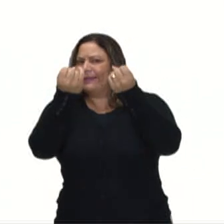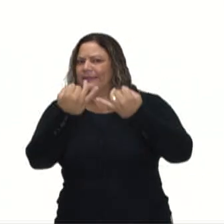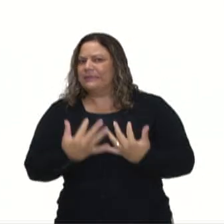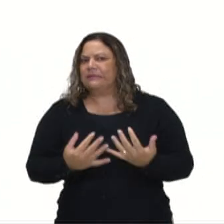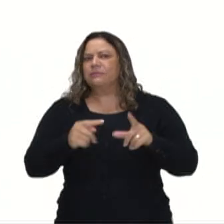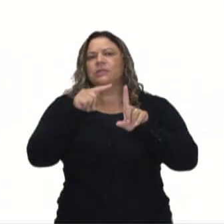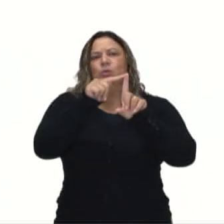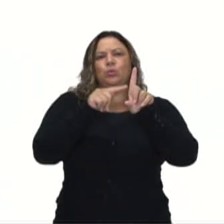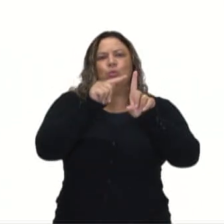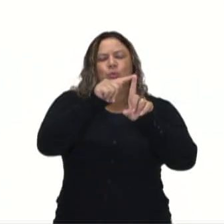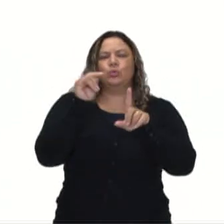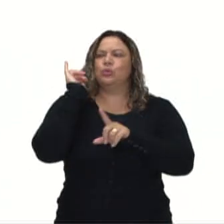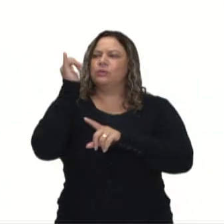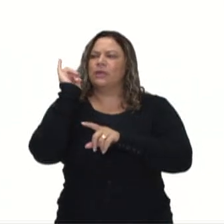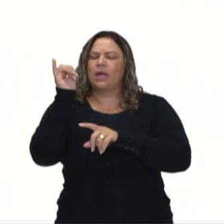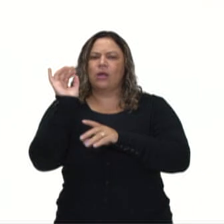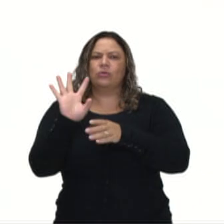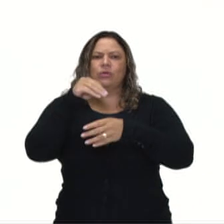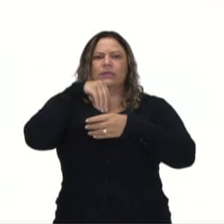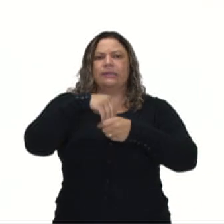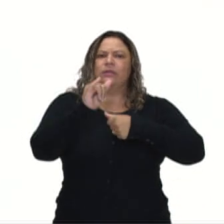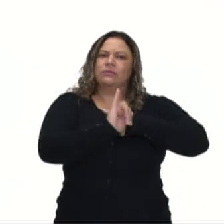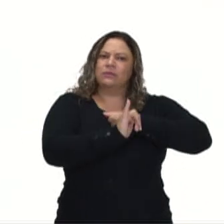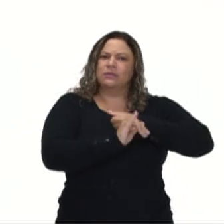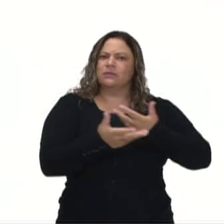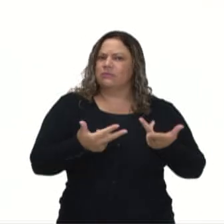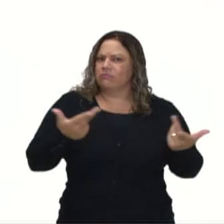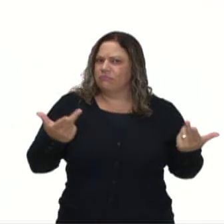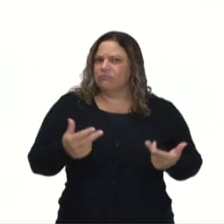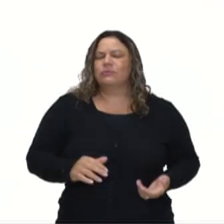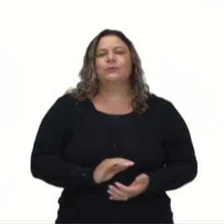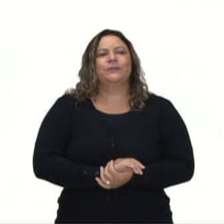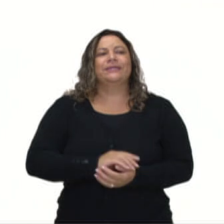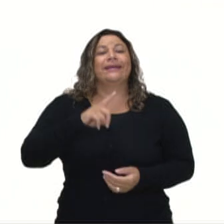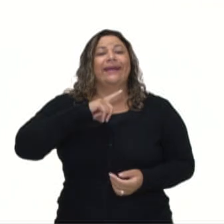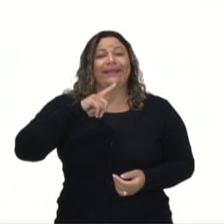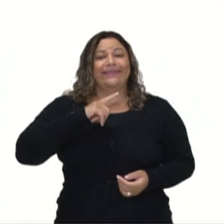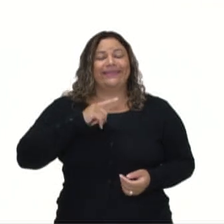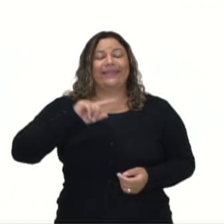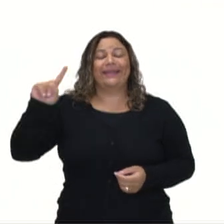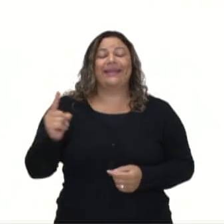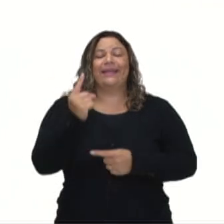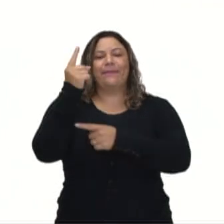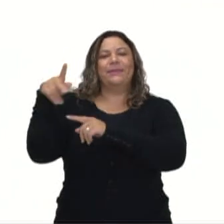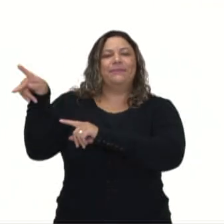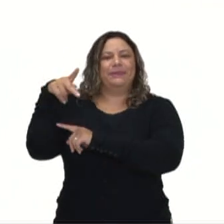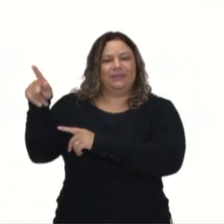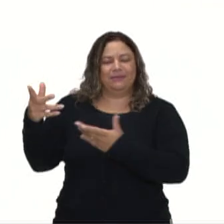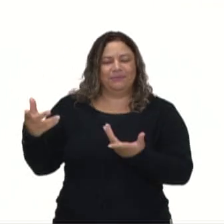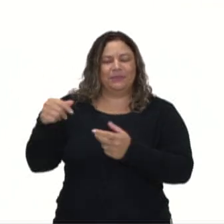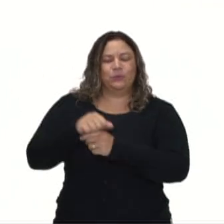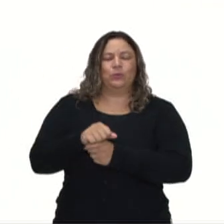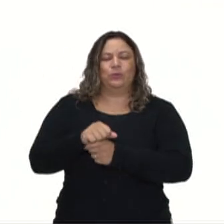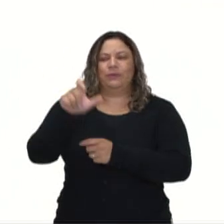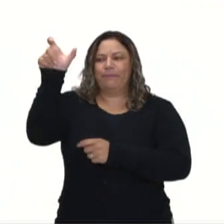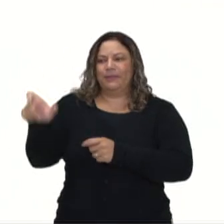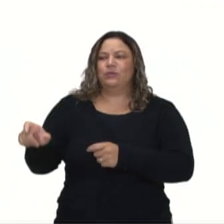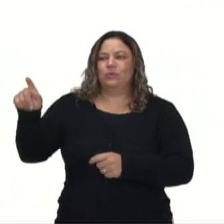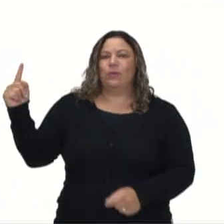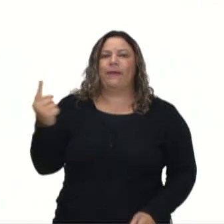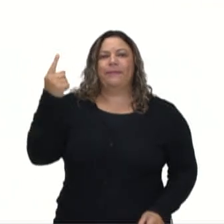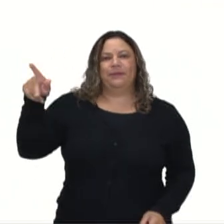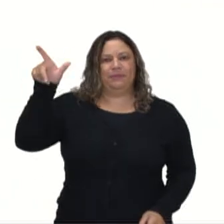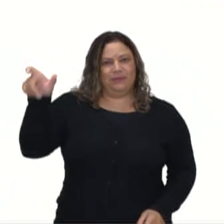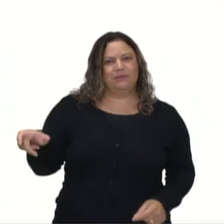de narrador que temos nesta crônica. Observe, temos um narrador em primeira pessoa. Percebemos isso pelo uso